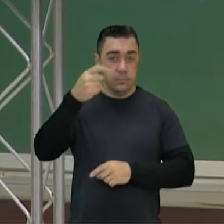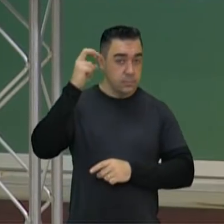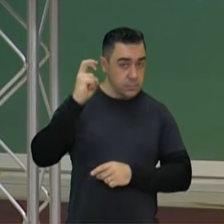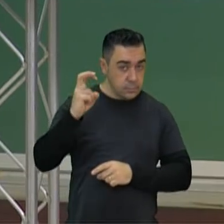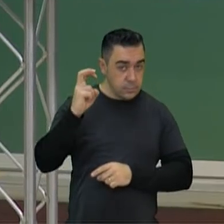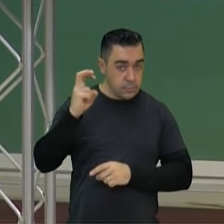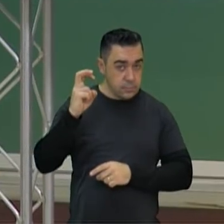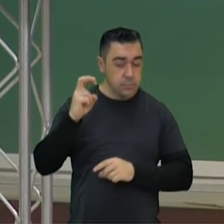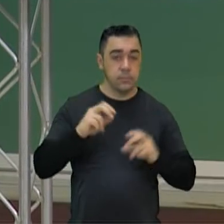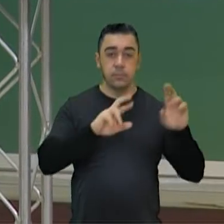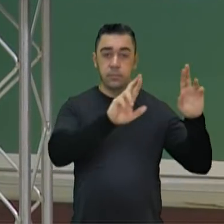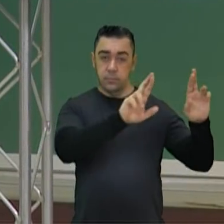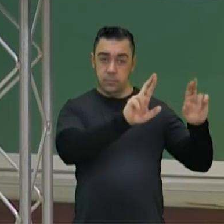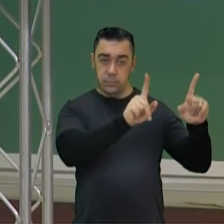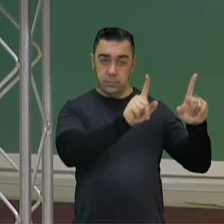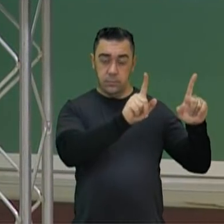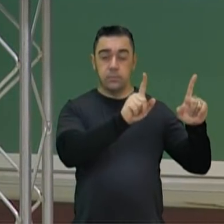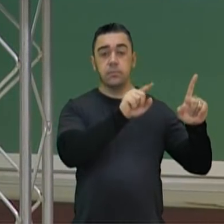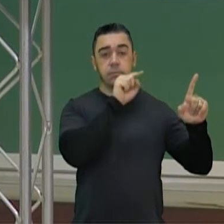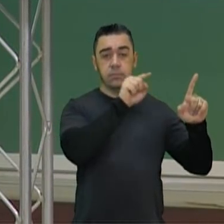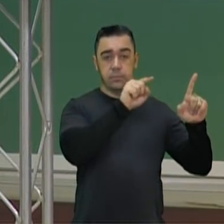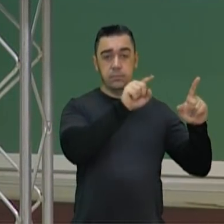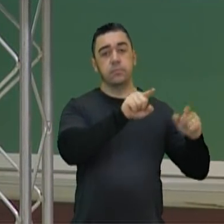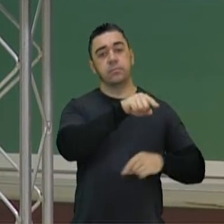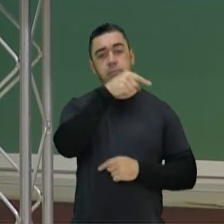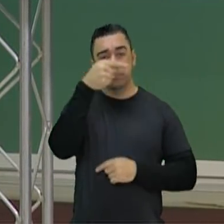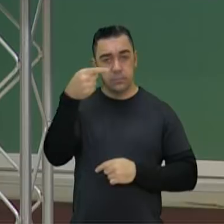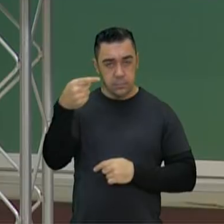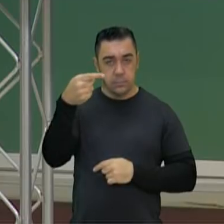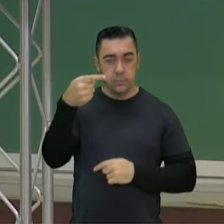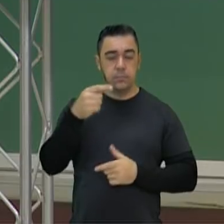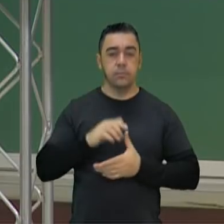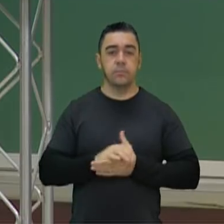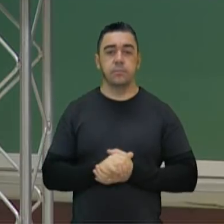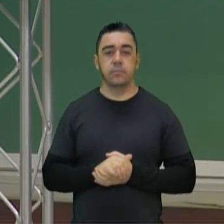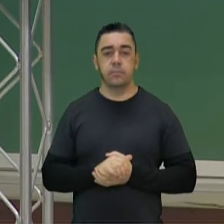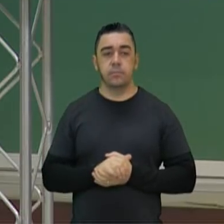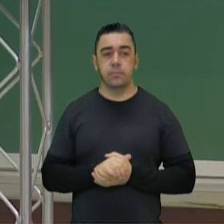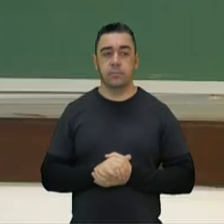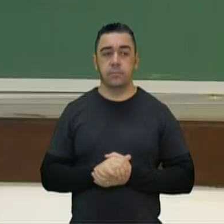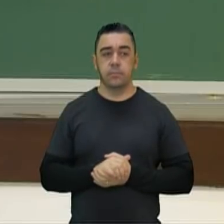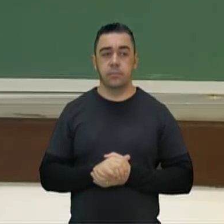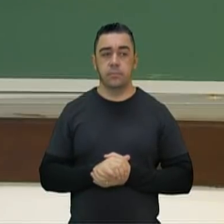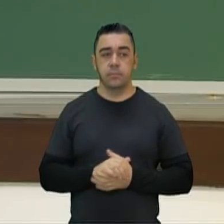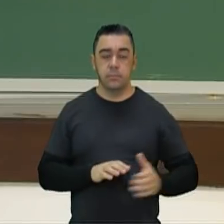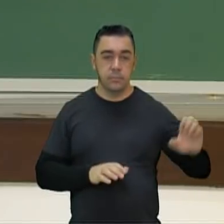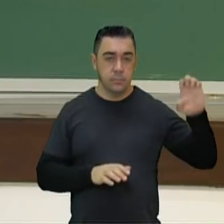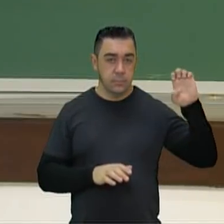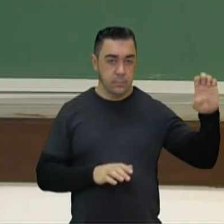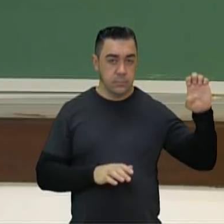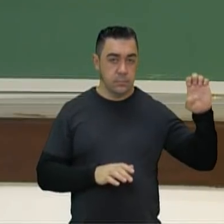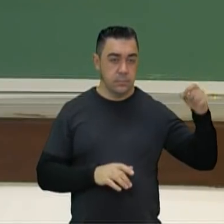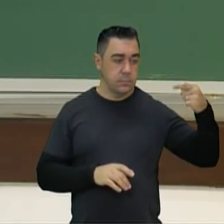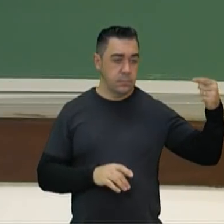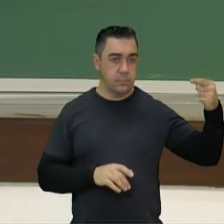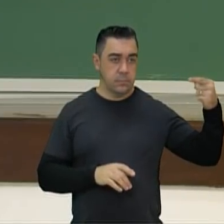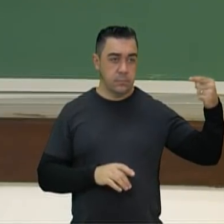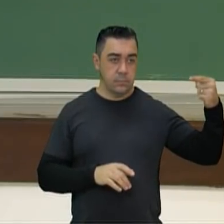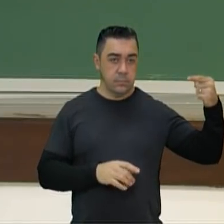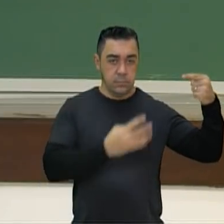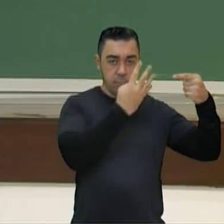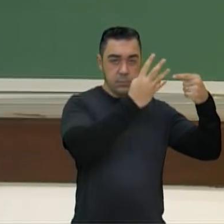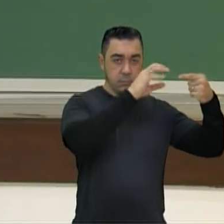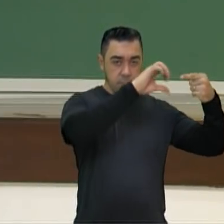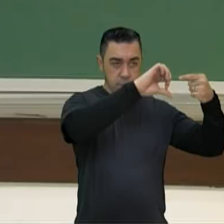5. Sinais diferentes, negativo. A letra E,